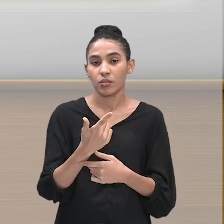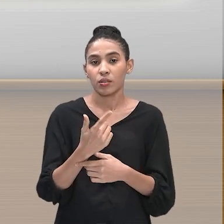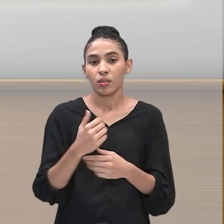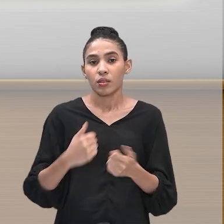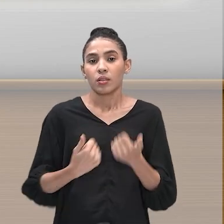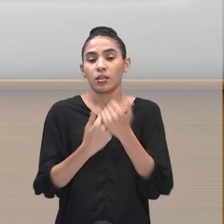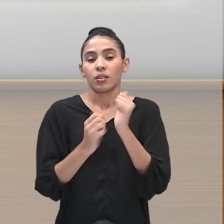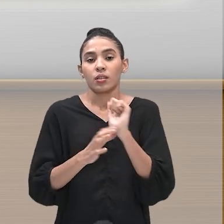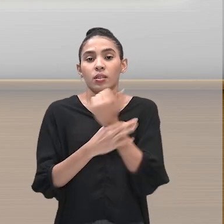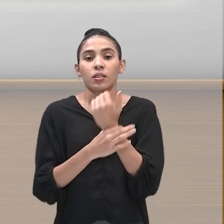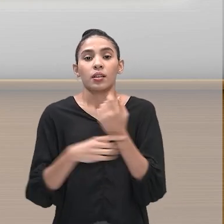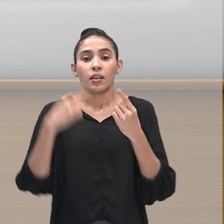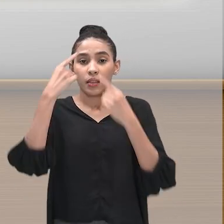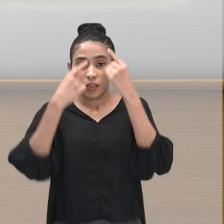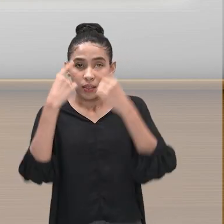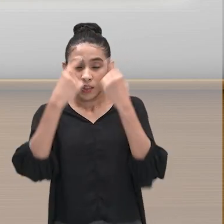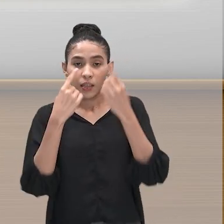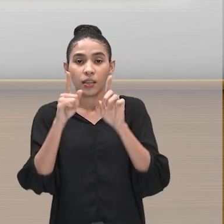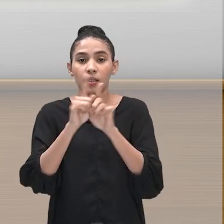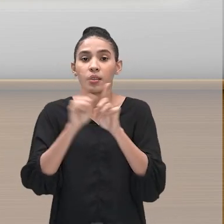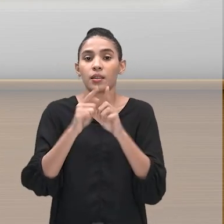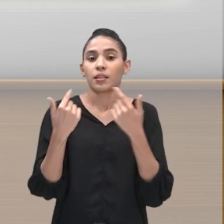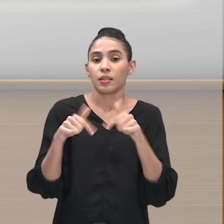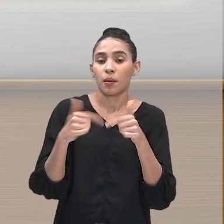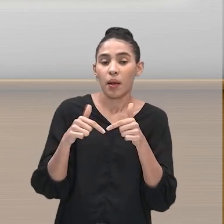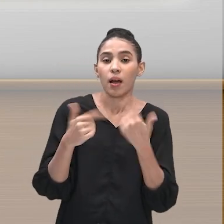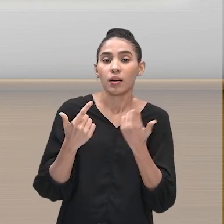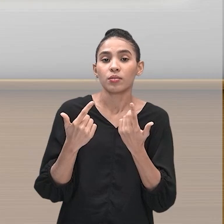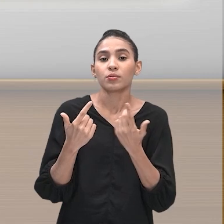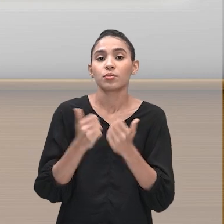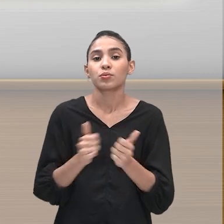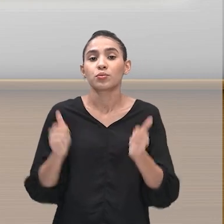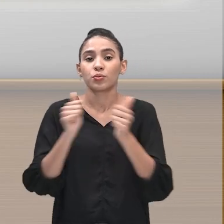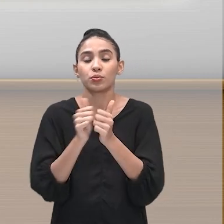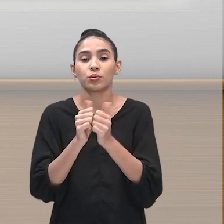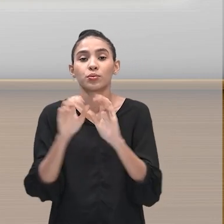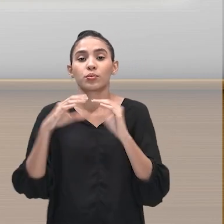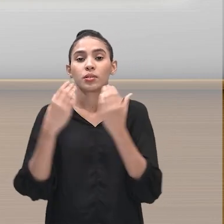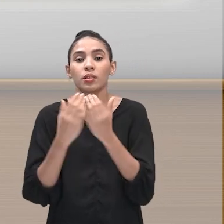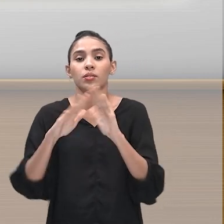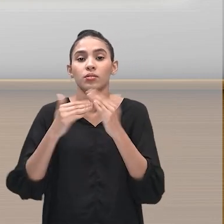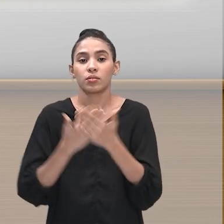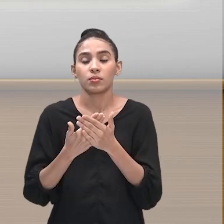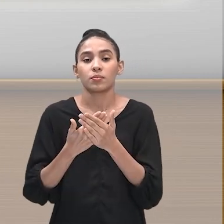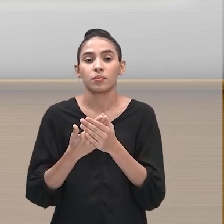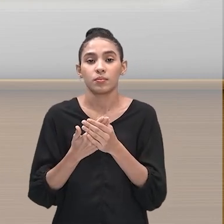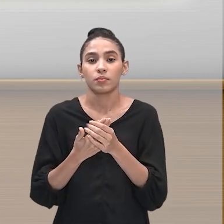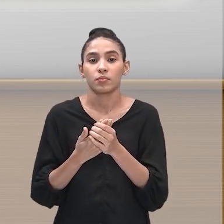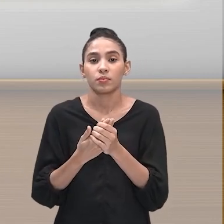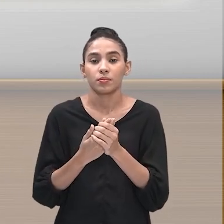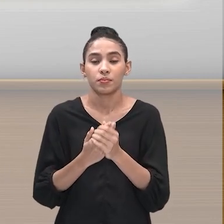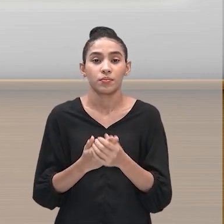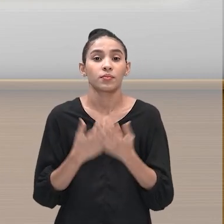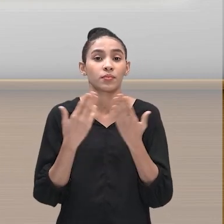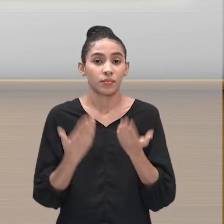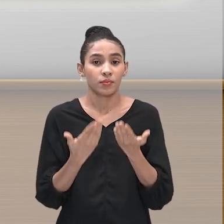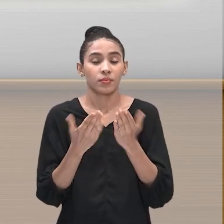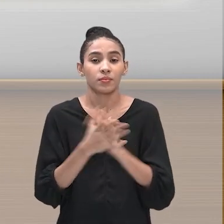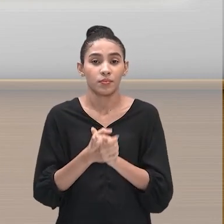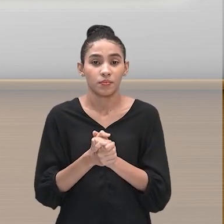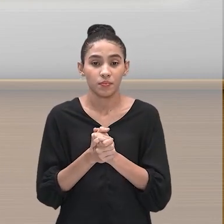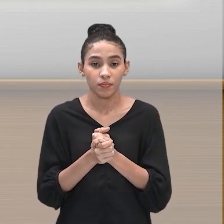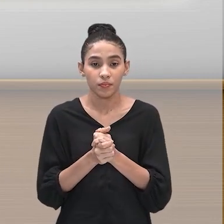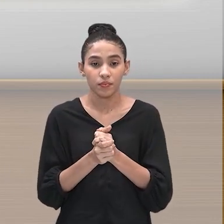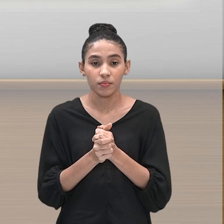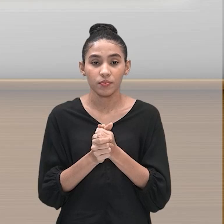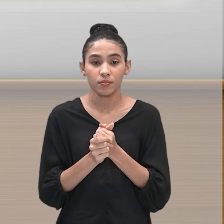fortalecendo ideias, né, fortalecendo as atividades ali junto com a comunidade escolar e a gestão. Então, por meio, né, do